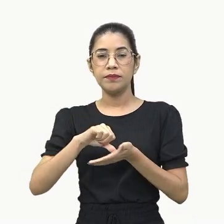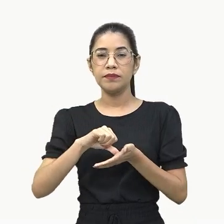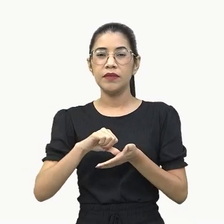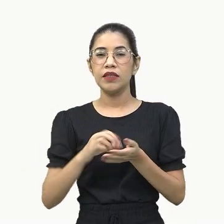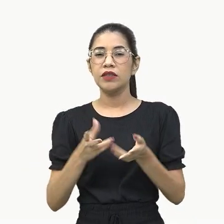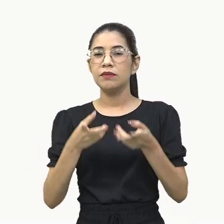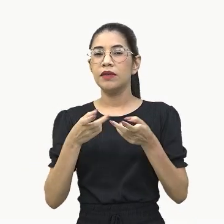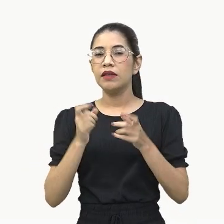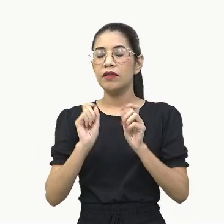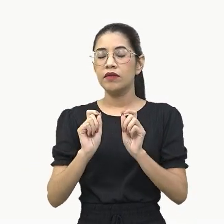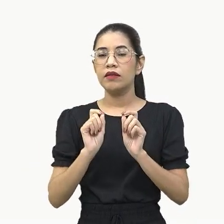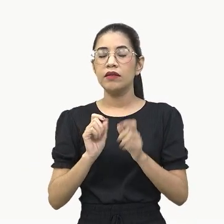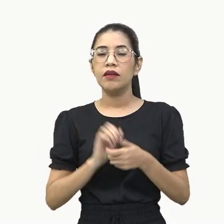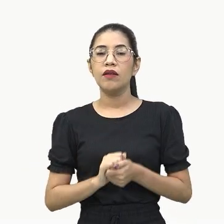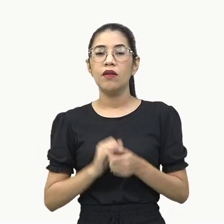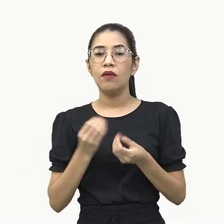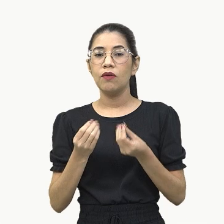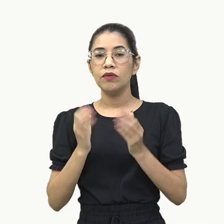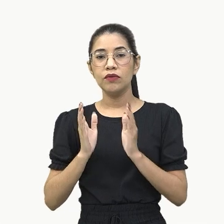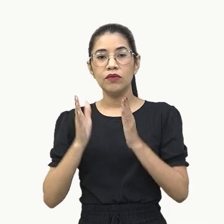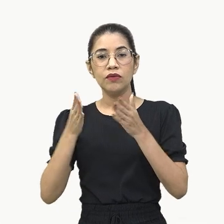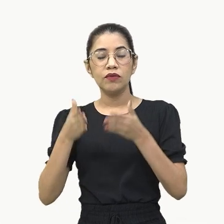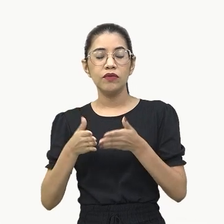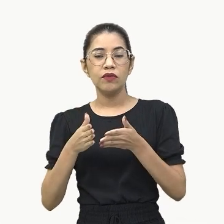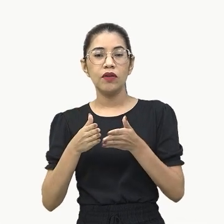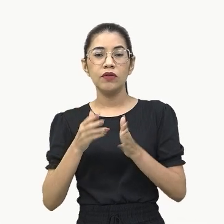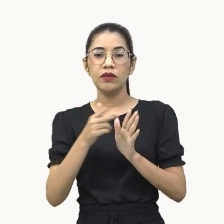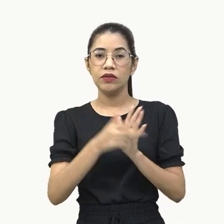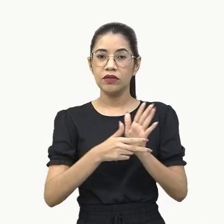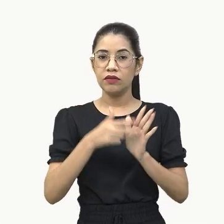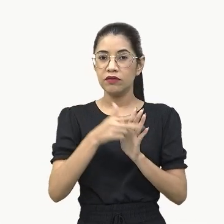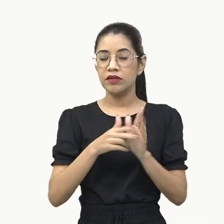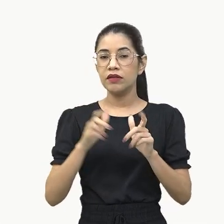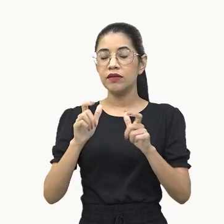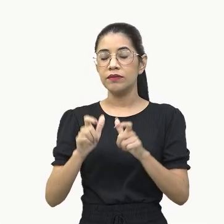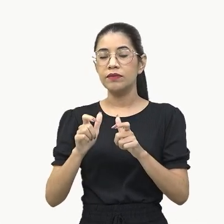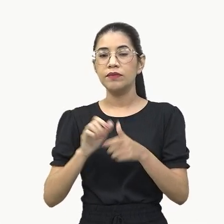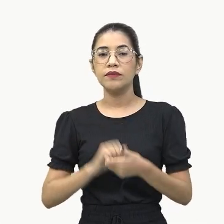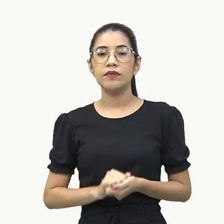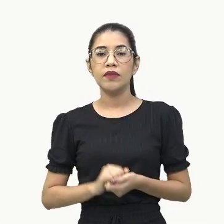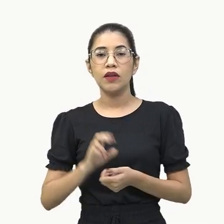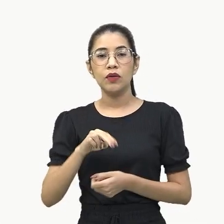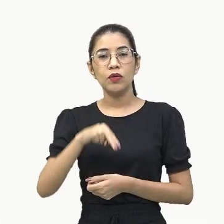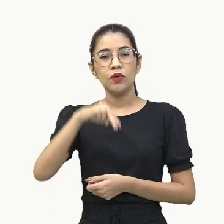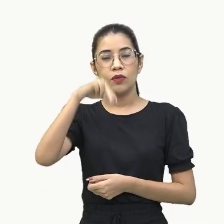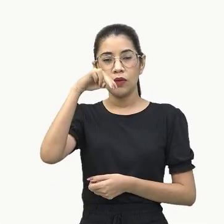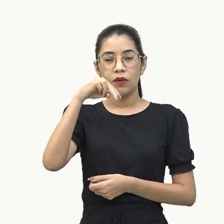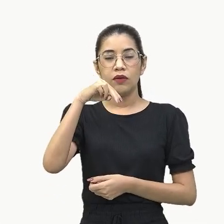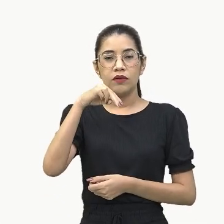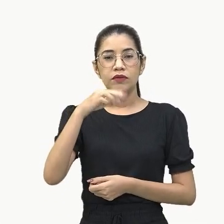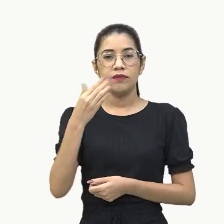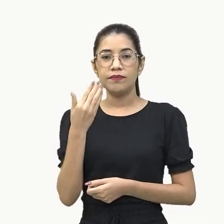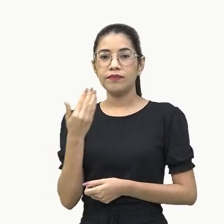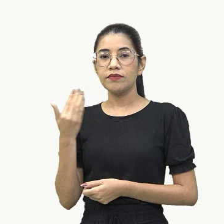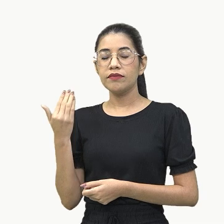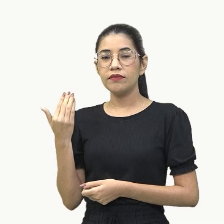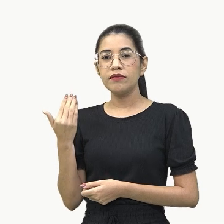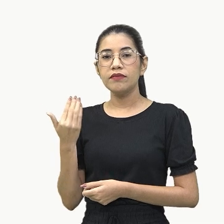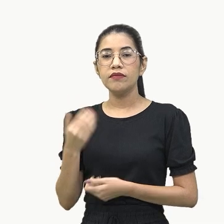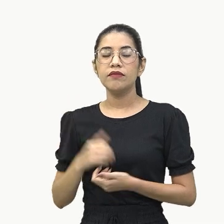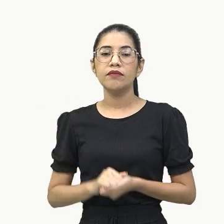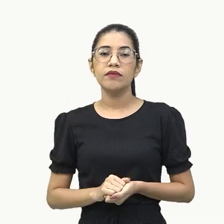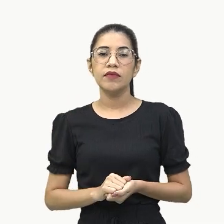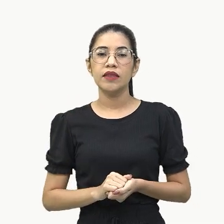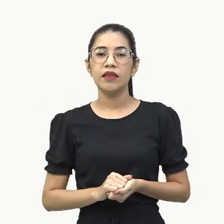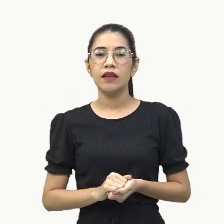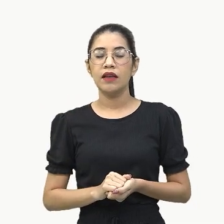concentração olha dessas ferrovias nós temos aí na região norte olha aqui a linha